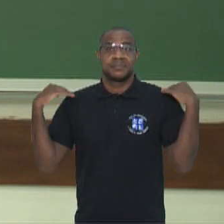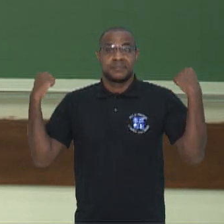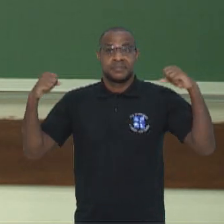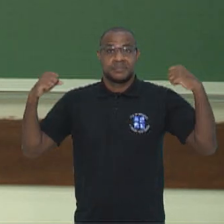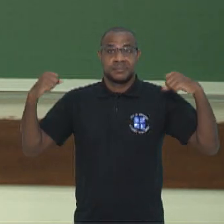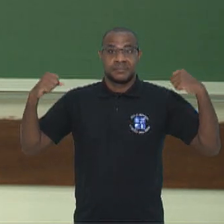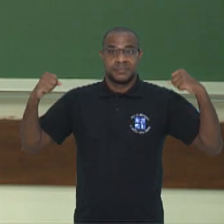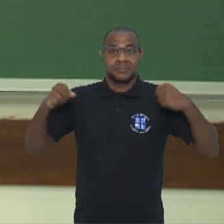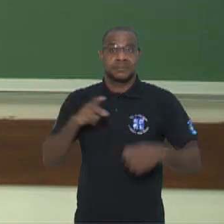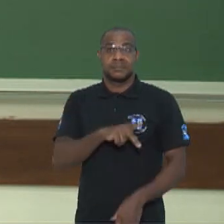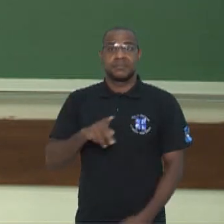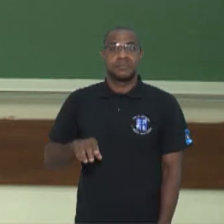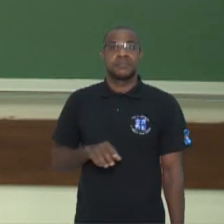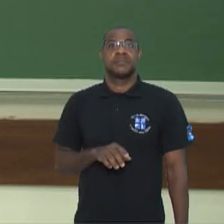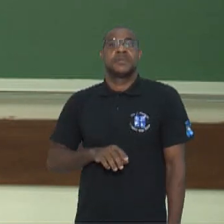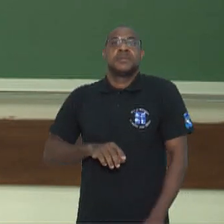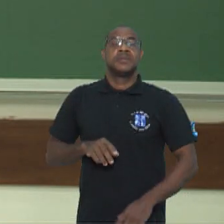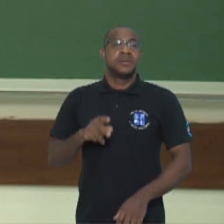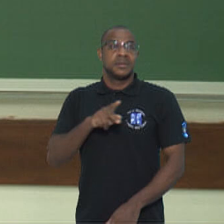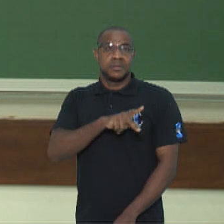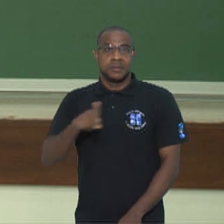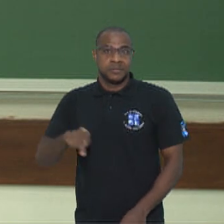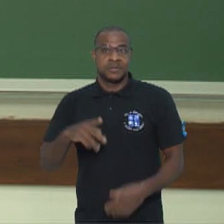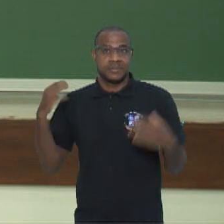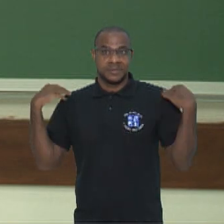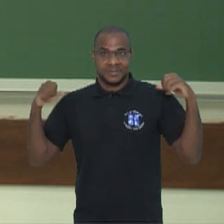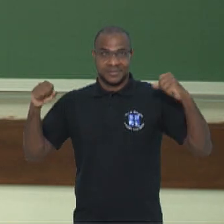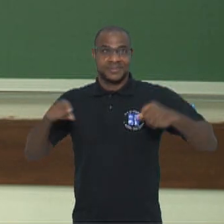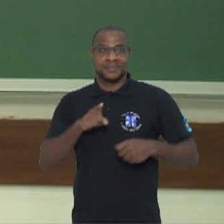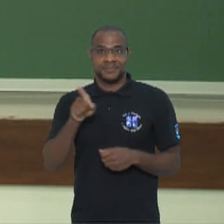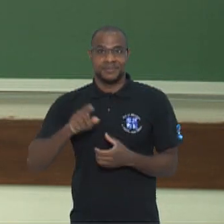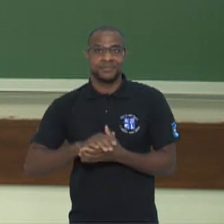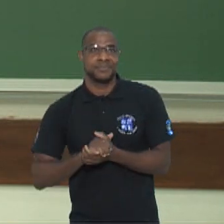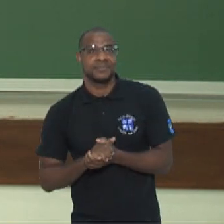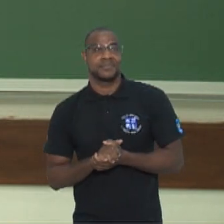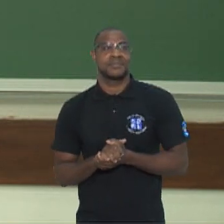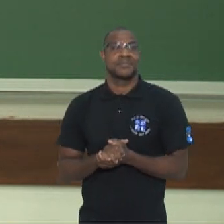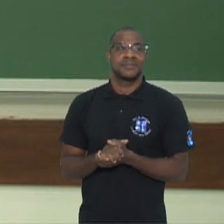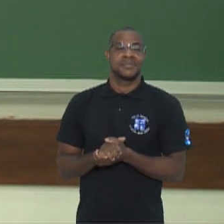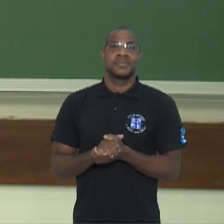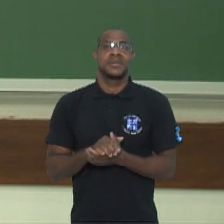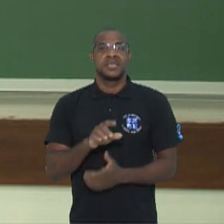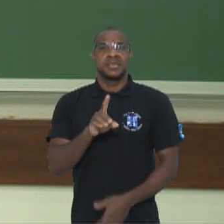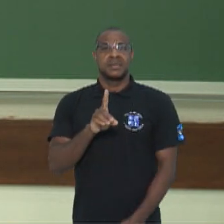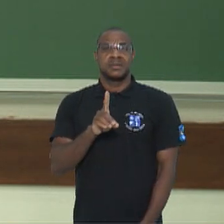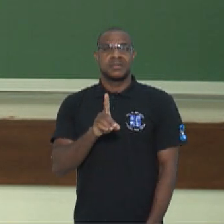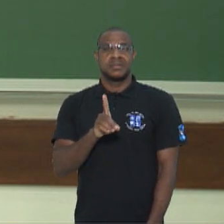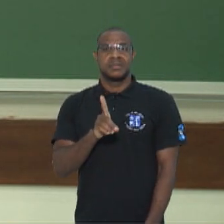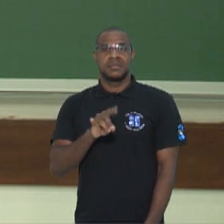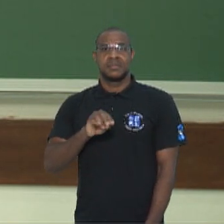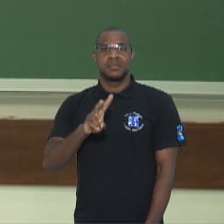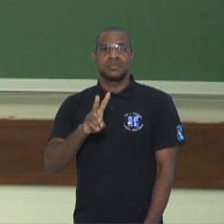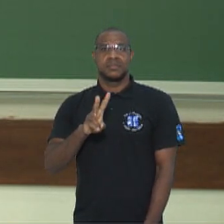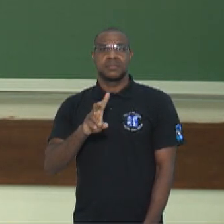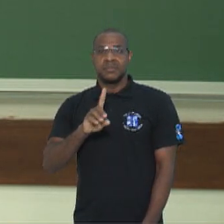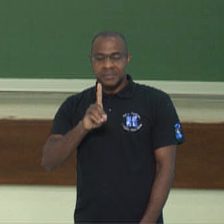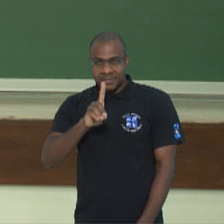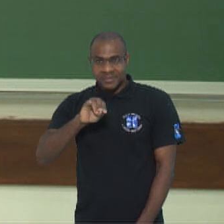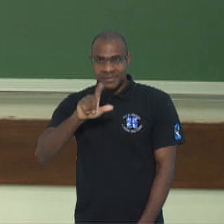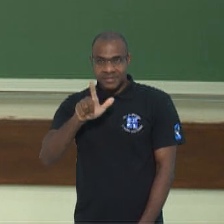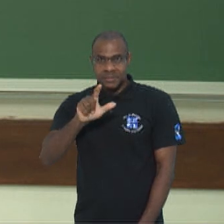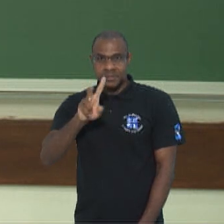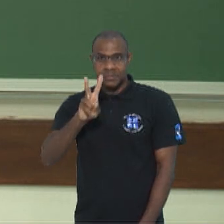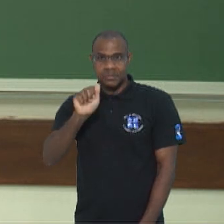o professor Giovano e hoje nós vamos falar sobre o montanhismo. E não esquece, alunos, confirme sua presença